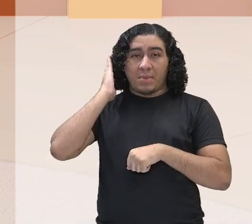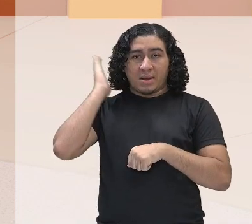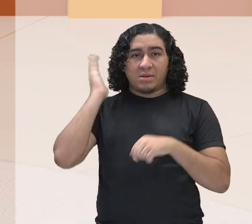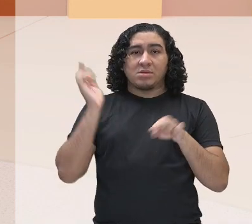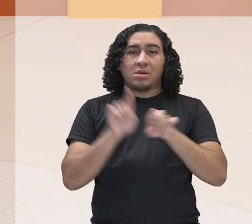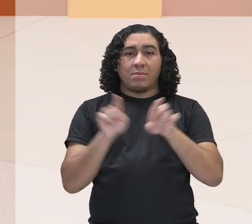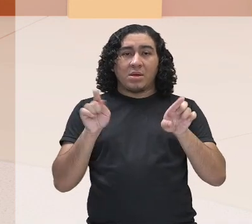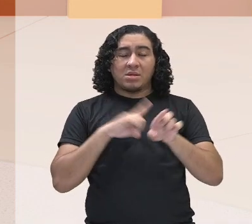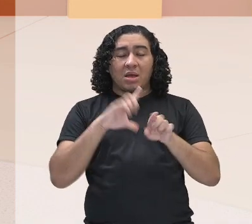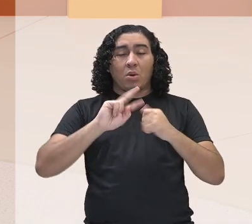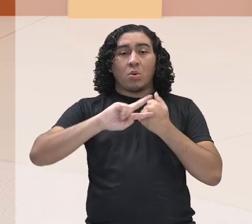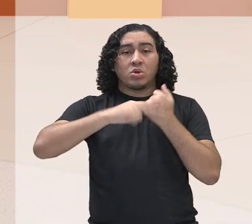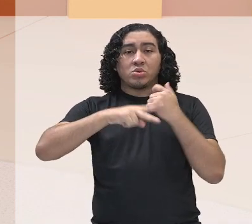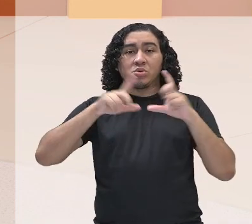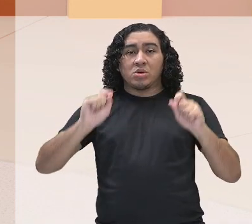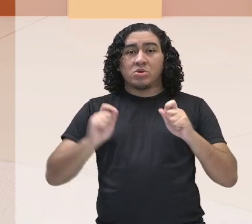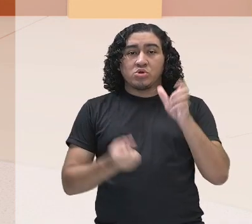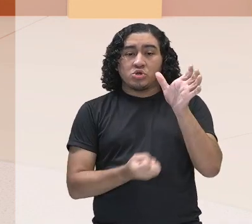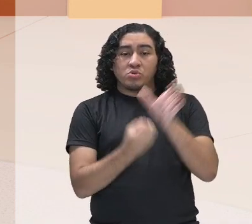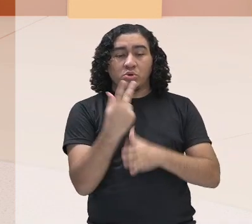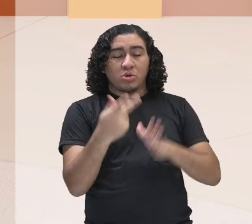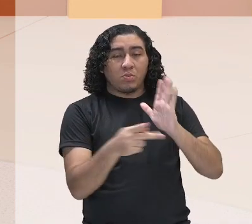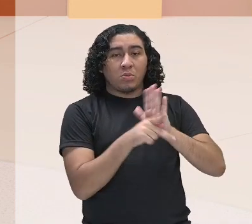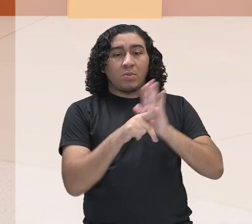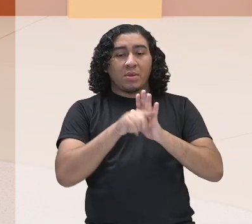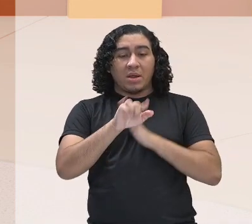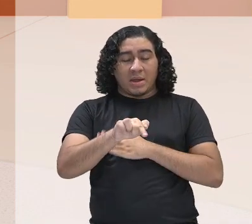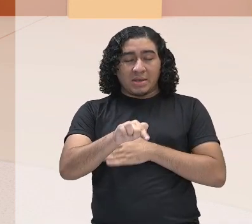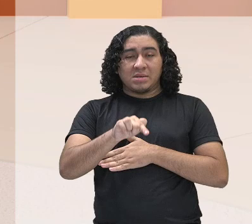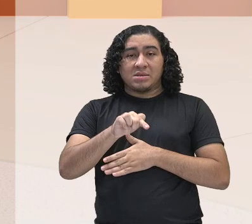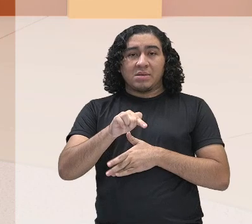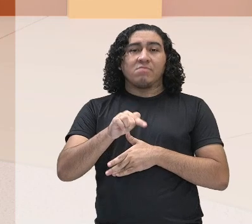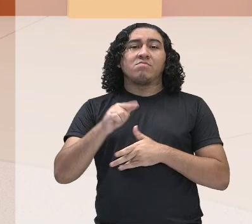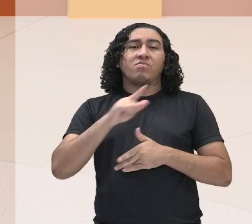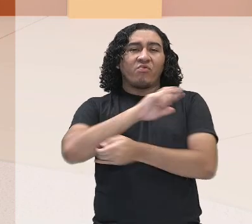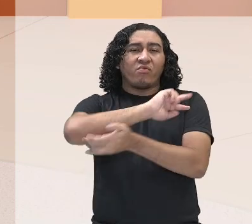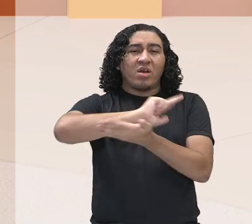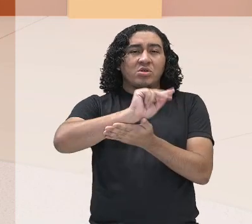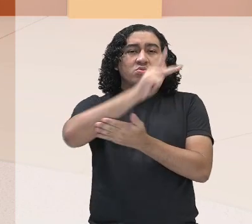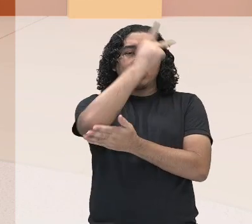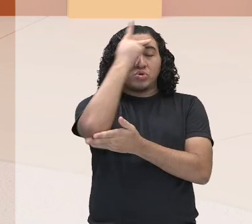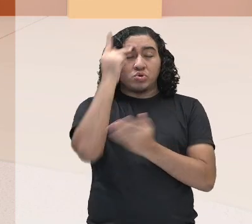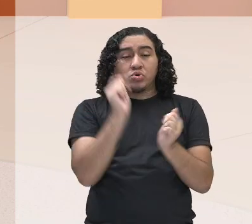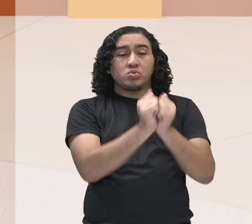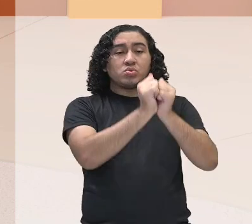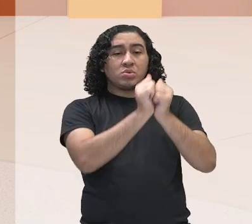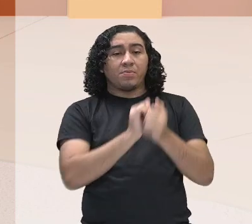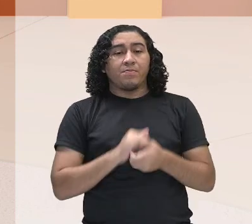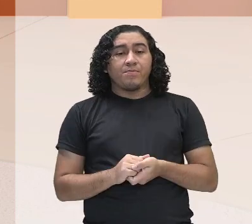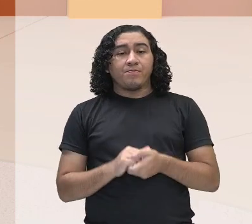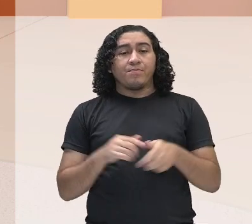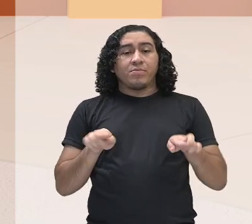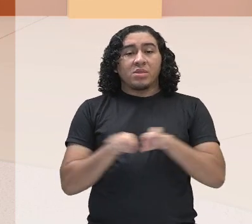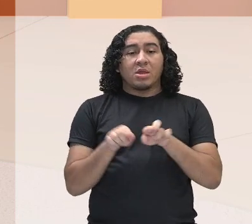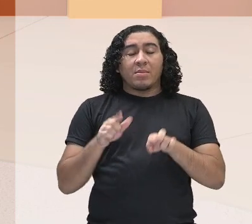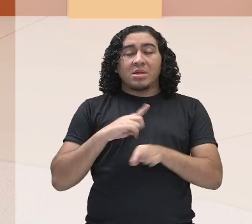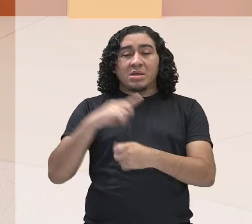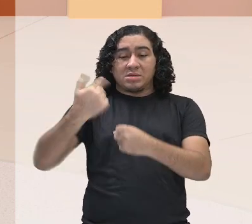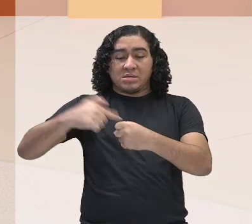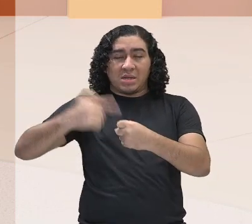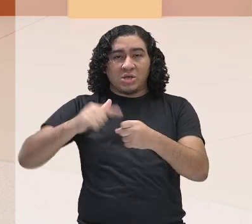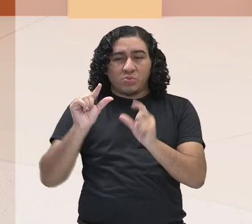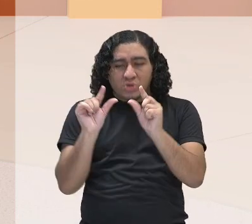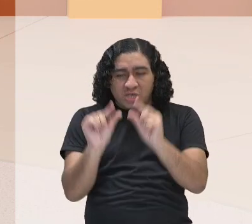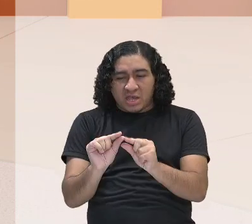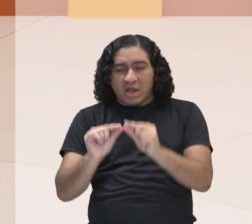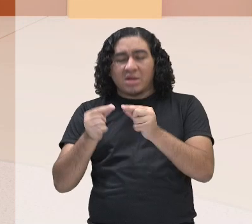tem, consequentemente, o surgimento dessas grandes aglomerações. Proliferação de cidades pequenas, né? Que antes ali